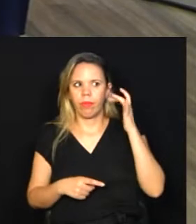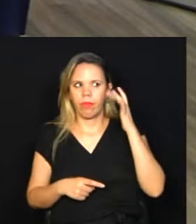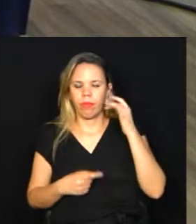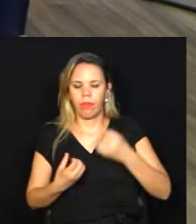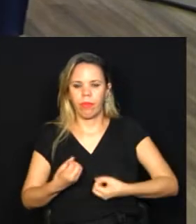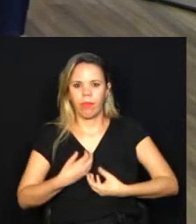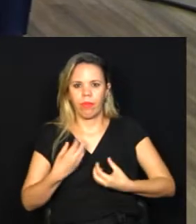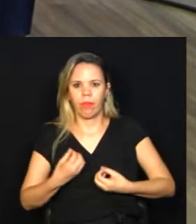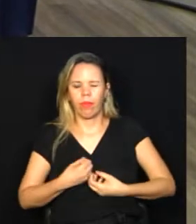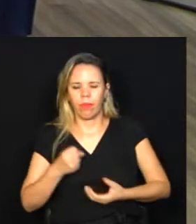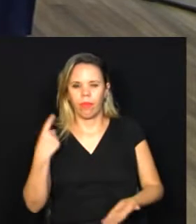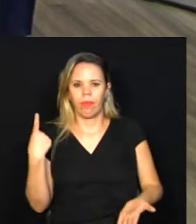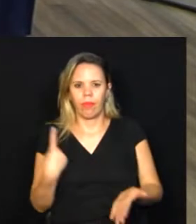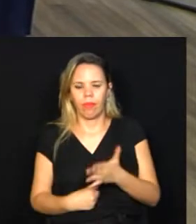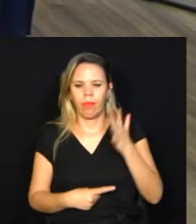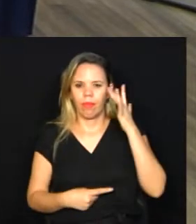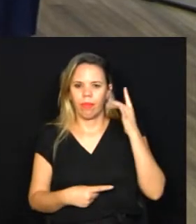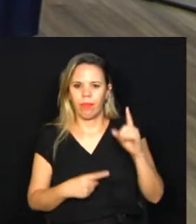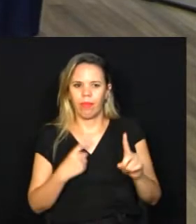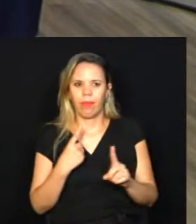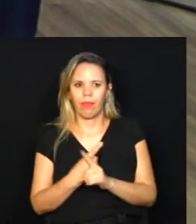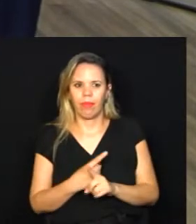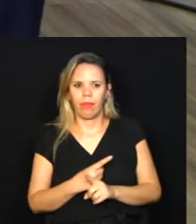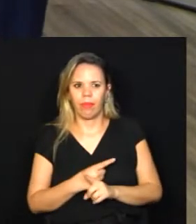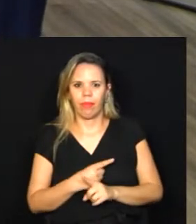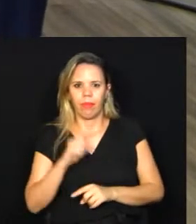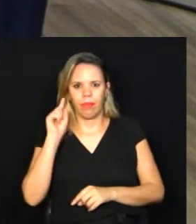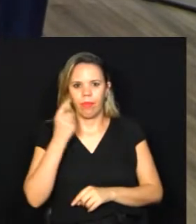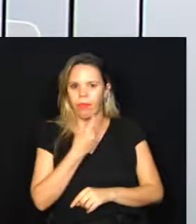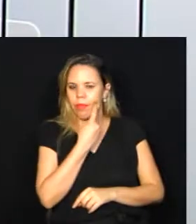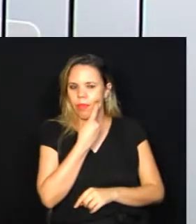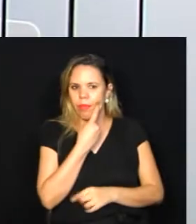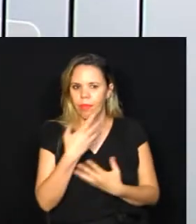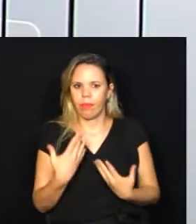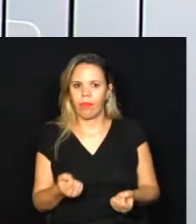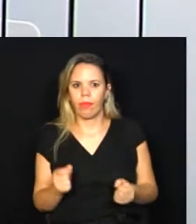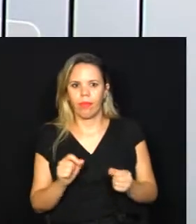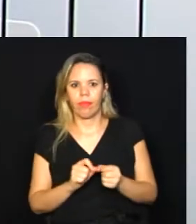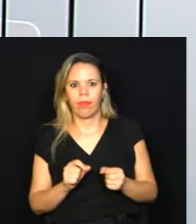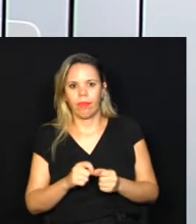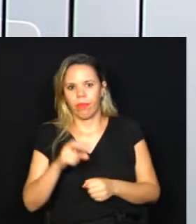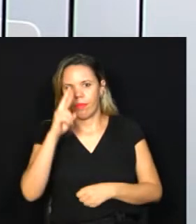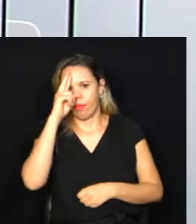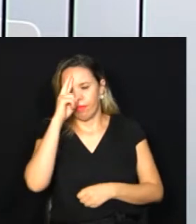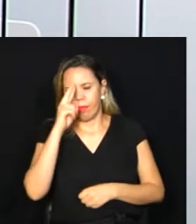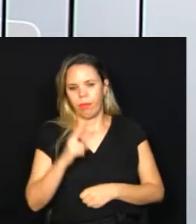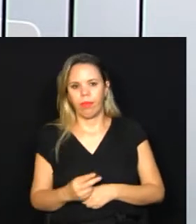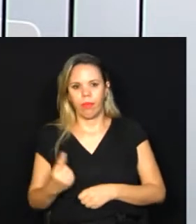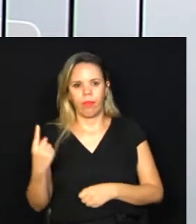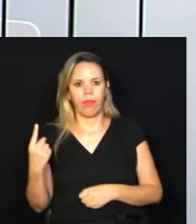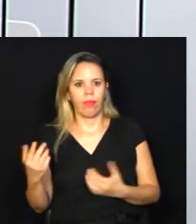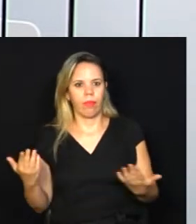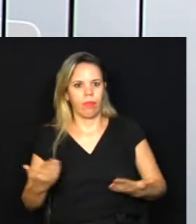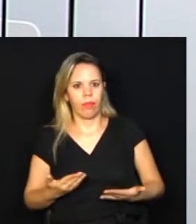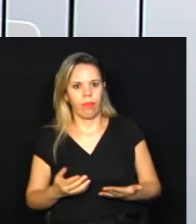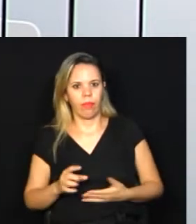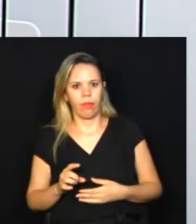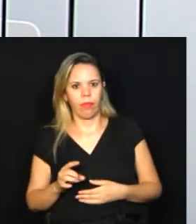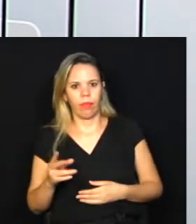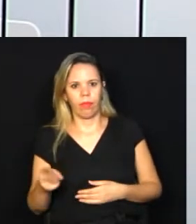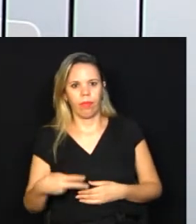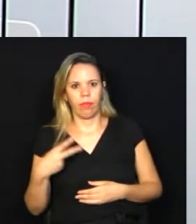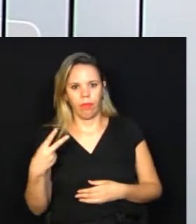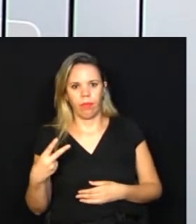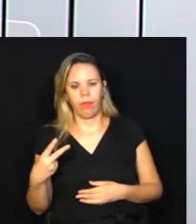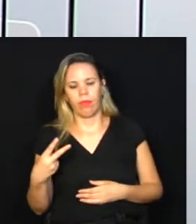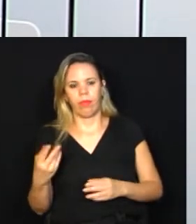com mais informações combinado até amanhã até amanhã então me Abreu Vamos fazer o seguinte meio-dia e um vamos apenas para